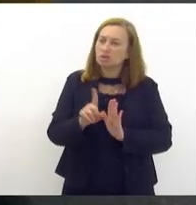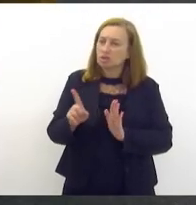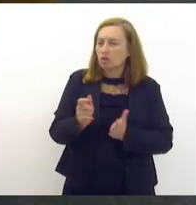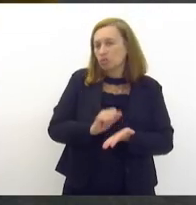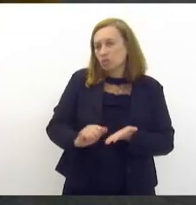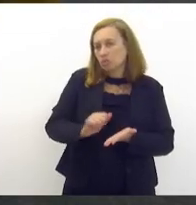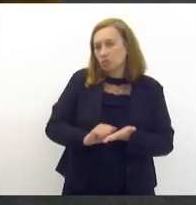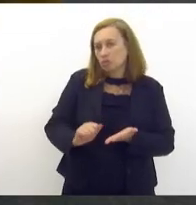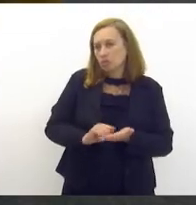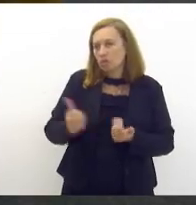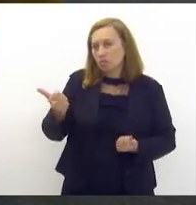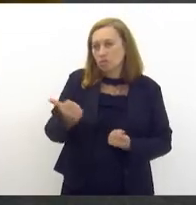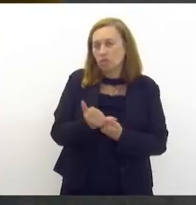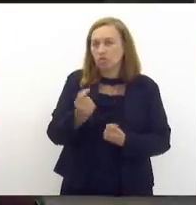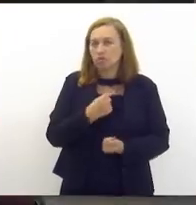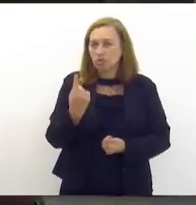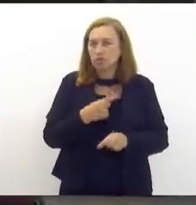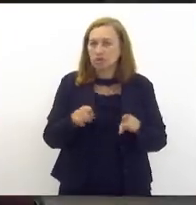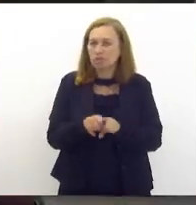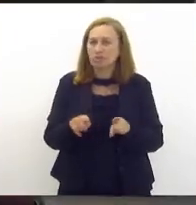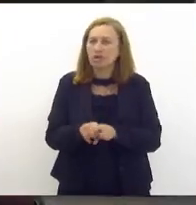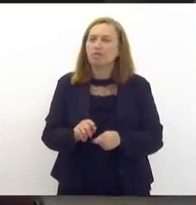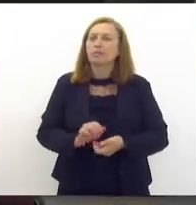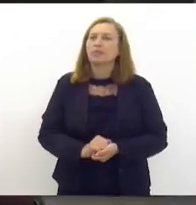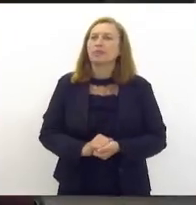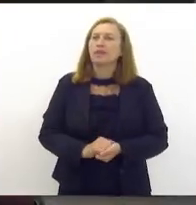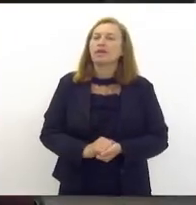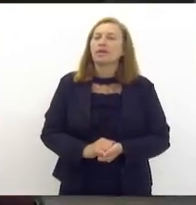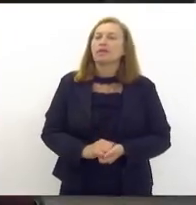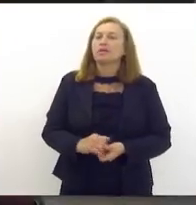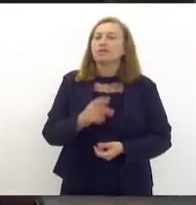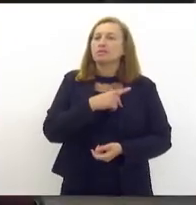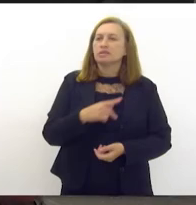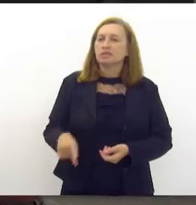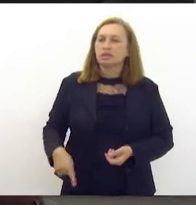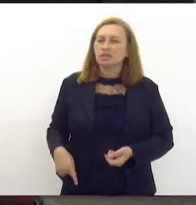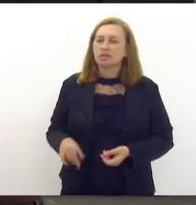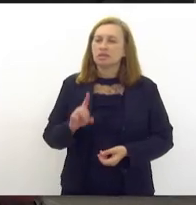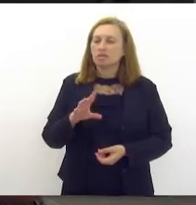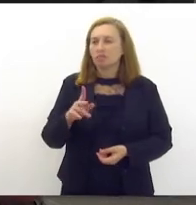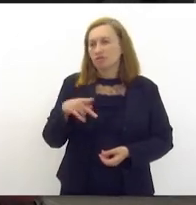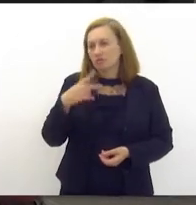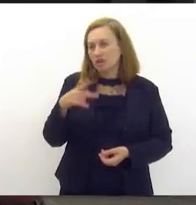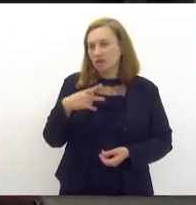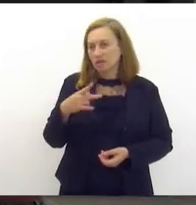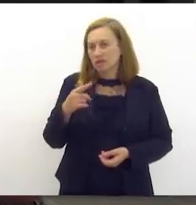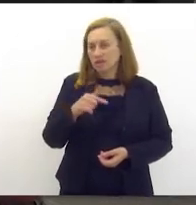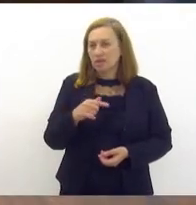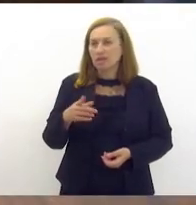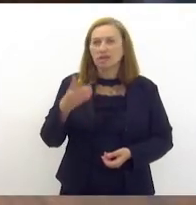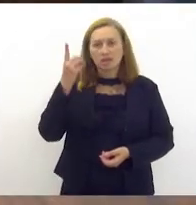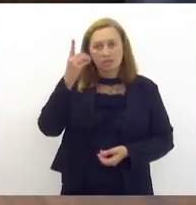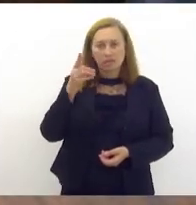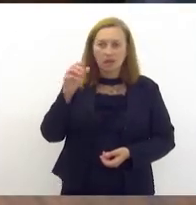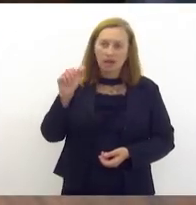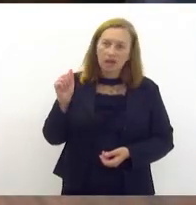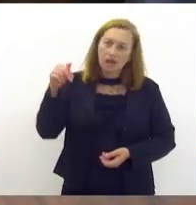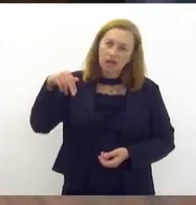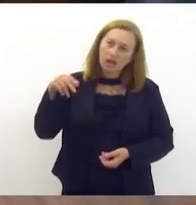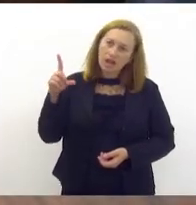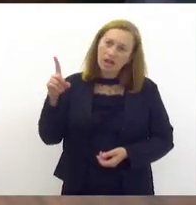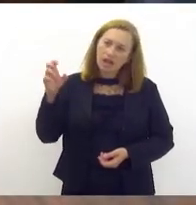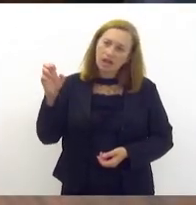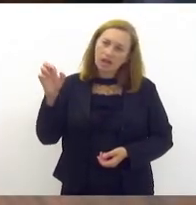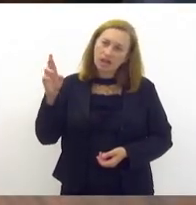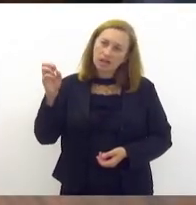que vai contar com o nosso apoio também. Presidente, só porque fui citado aqui pelo meu colega deputado, meu